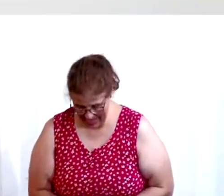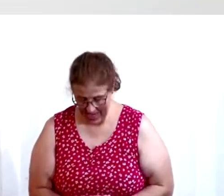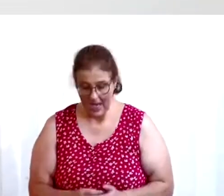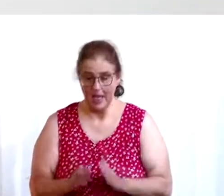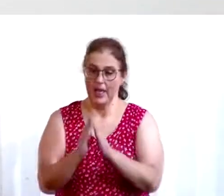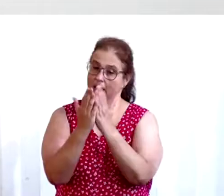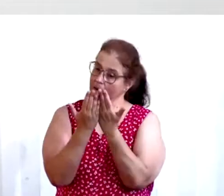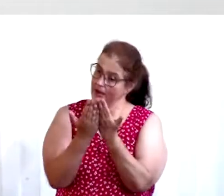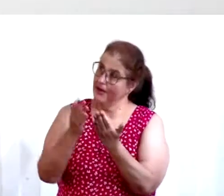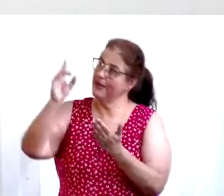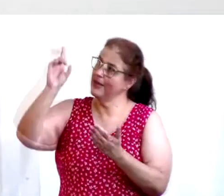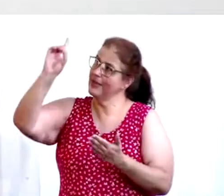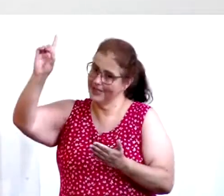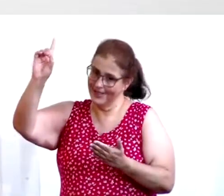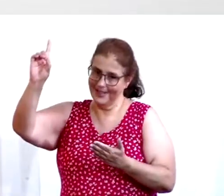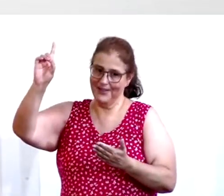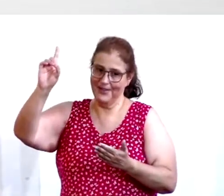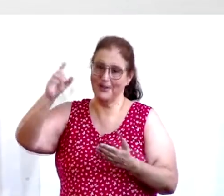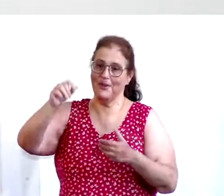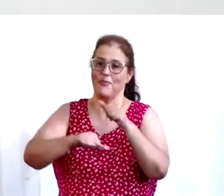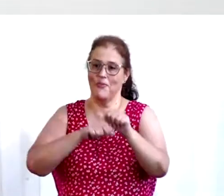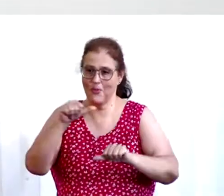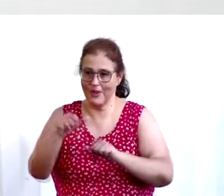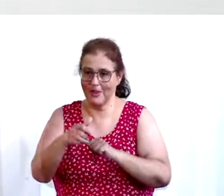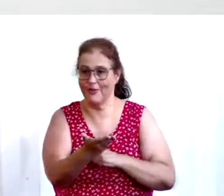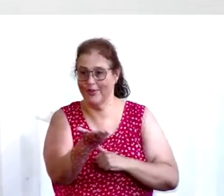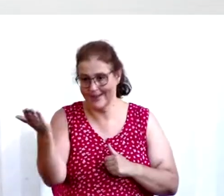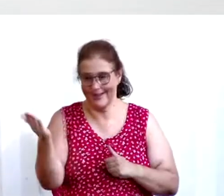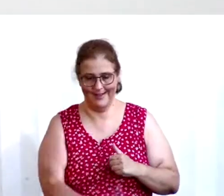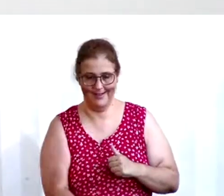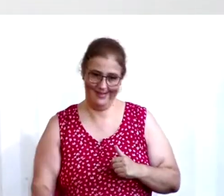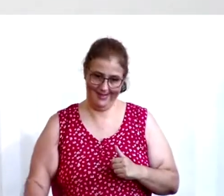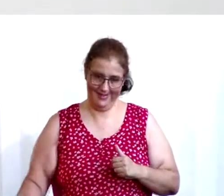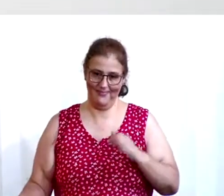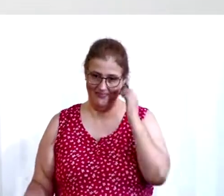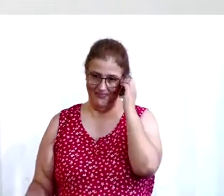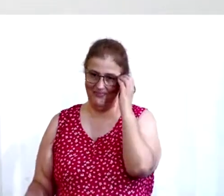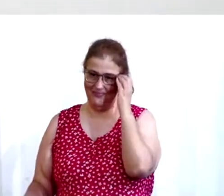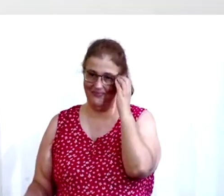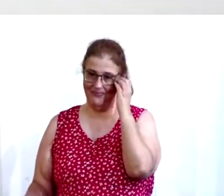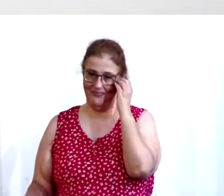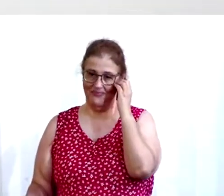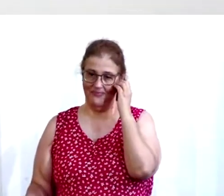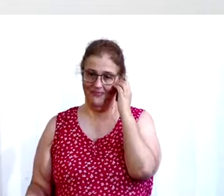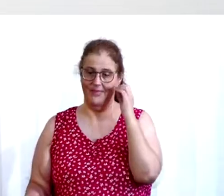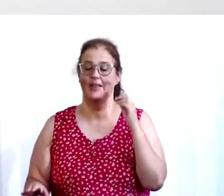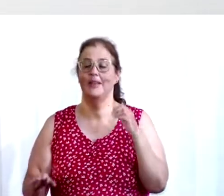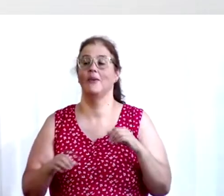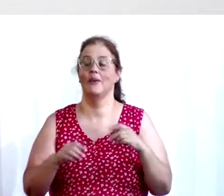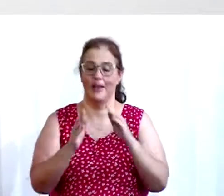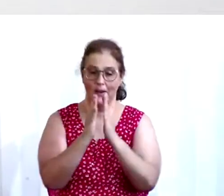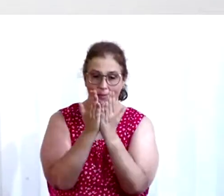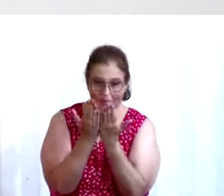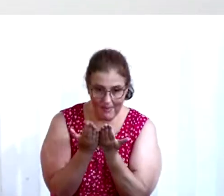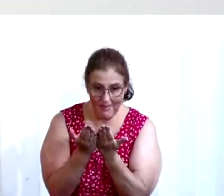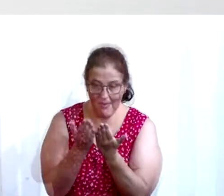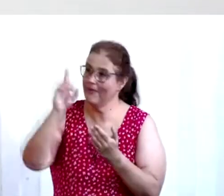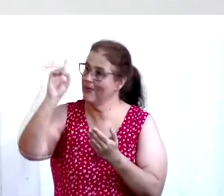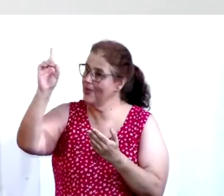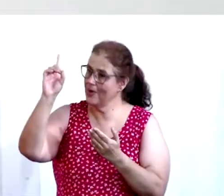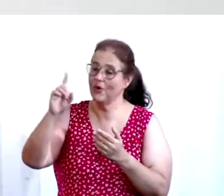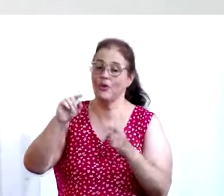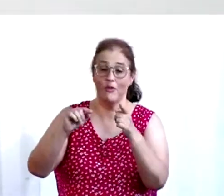vai mudar você, criança. Pode ter certeza disso. É o que a palavra falar, e você ler, e